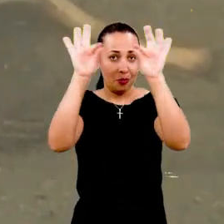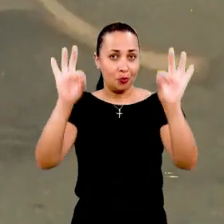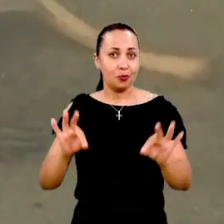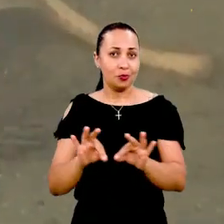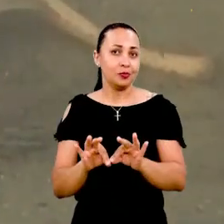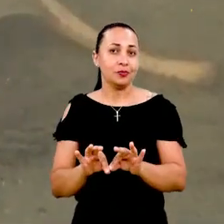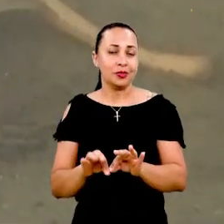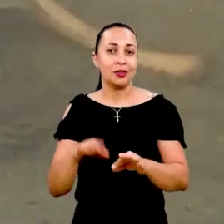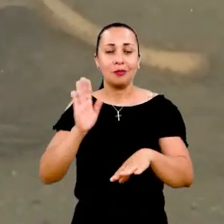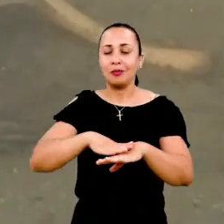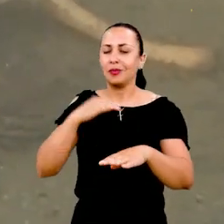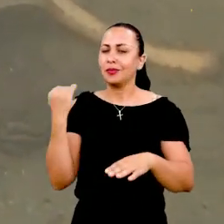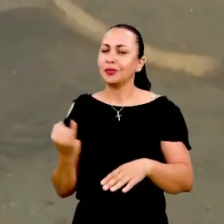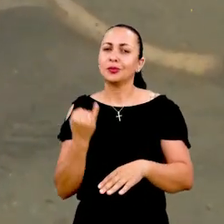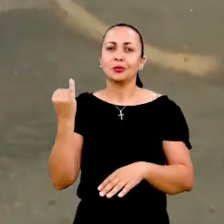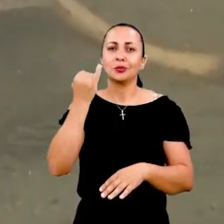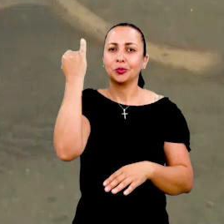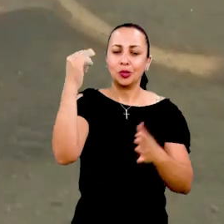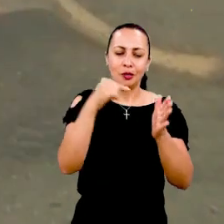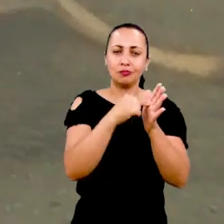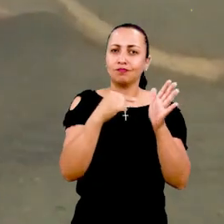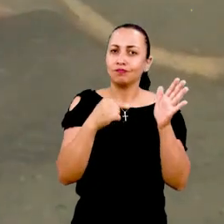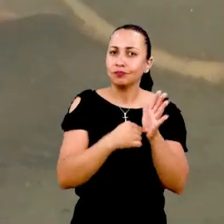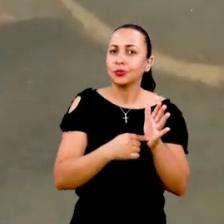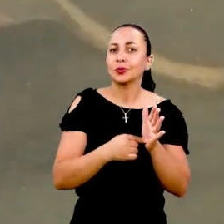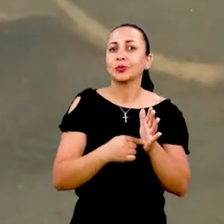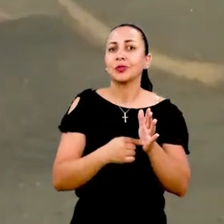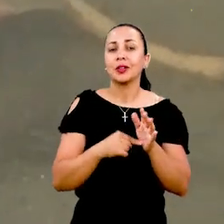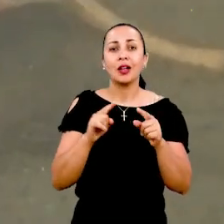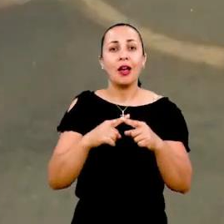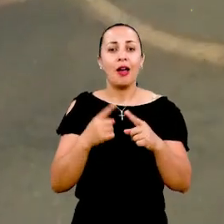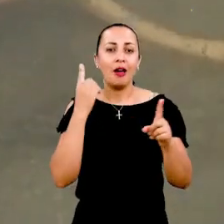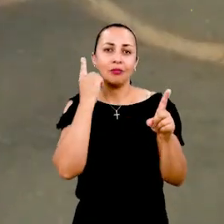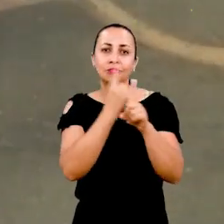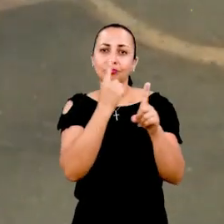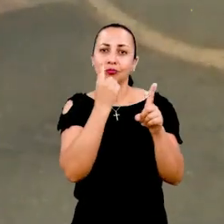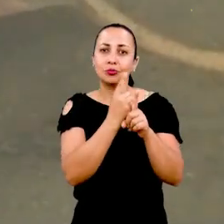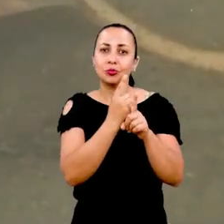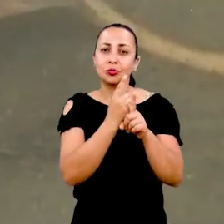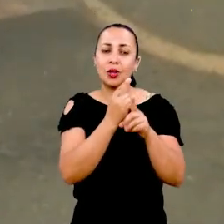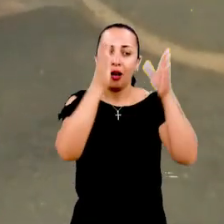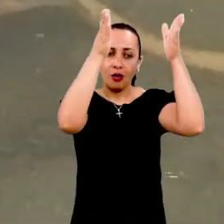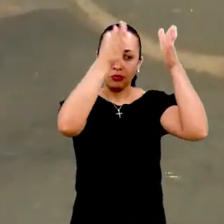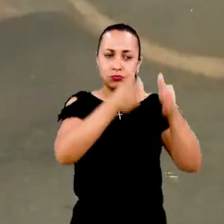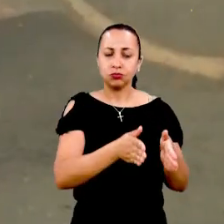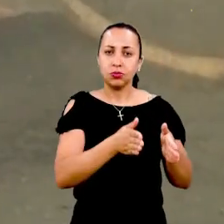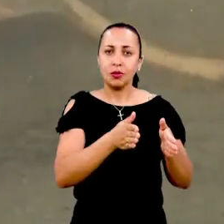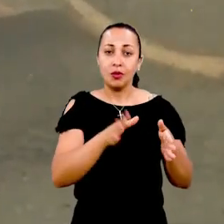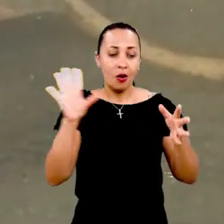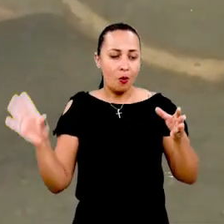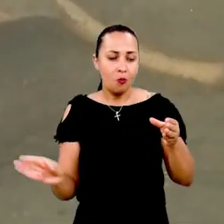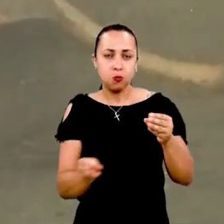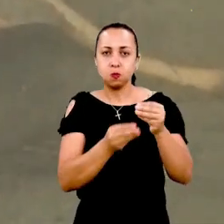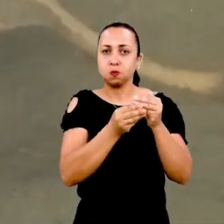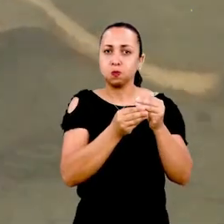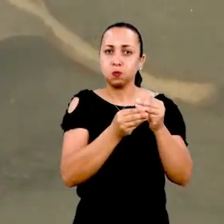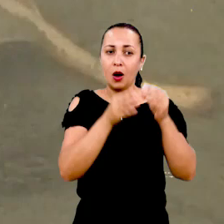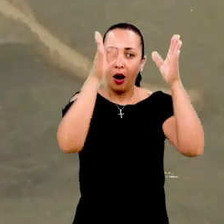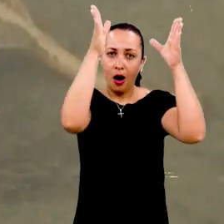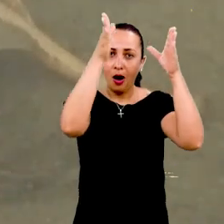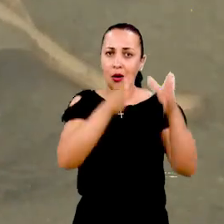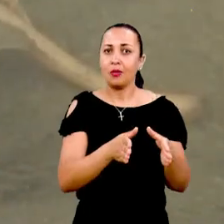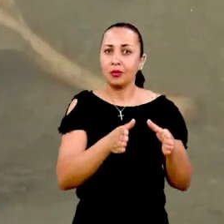esse projeto, um dos principais pontos desse projeto é identificar as lacunas, preencher